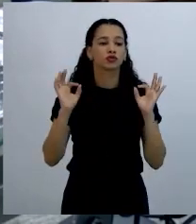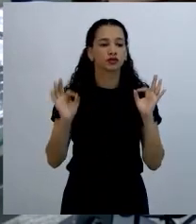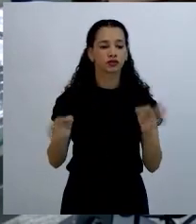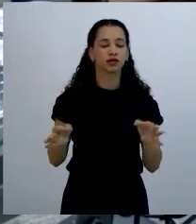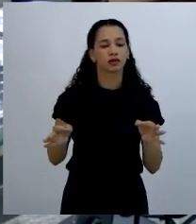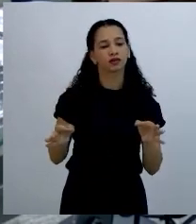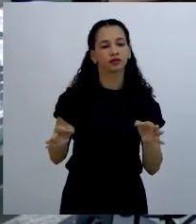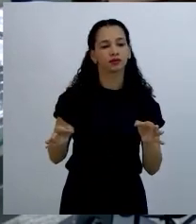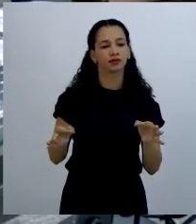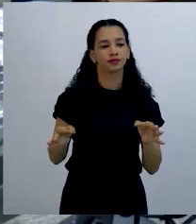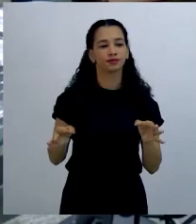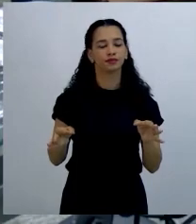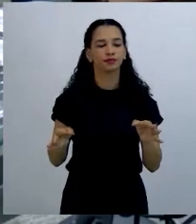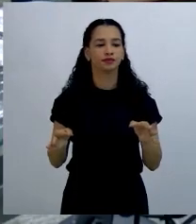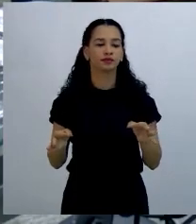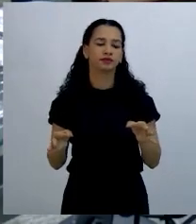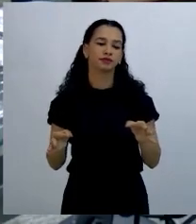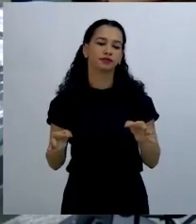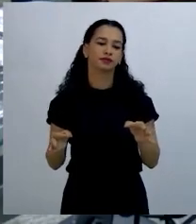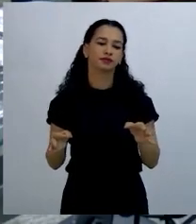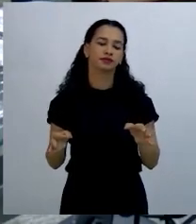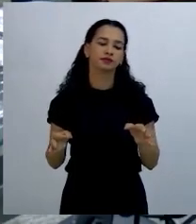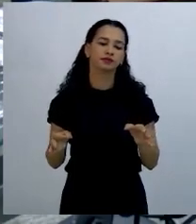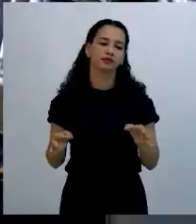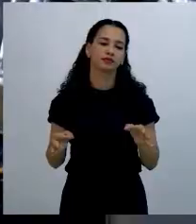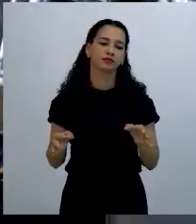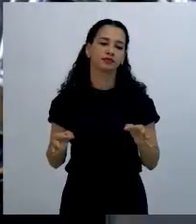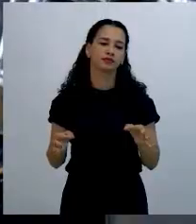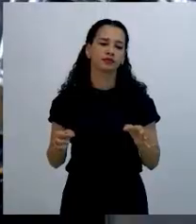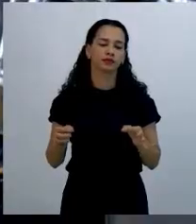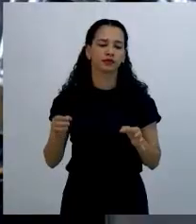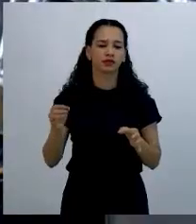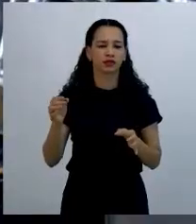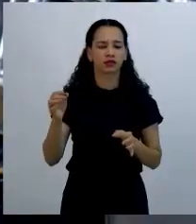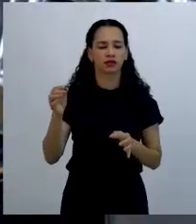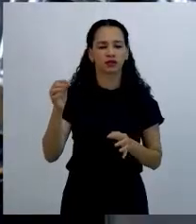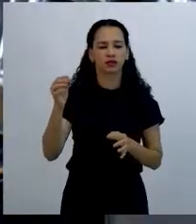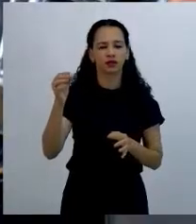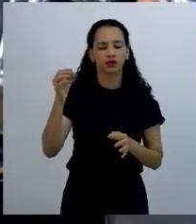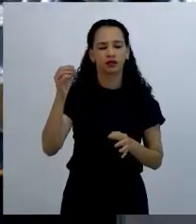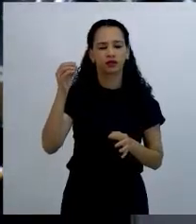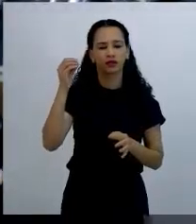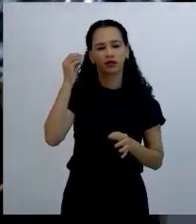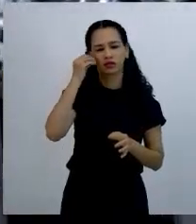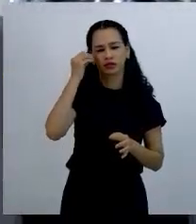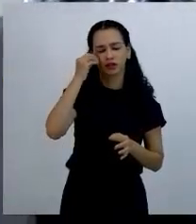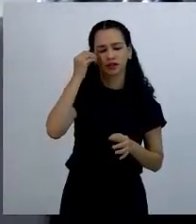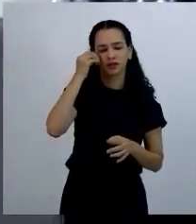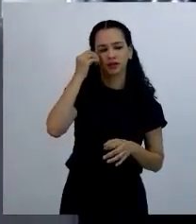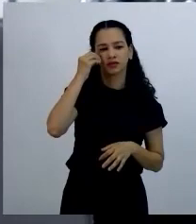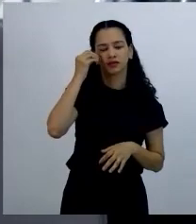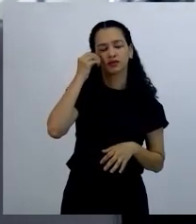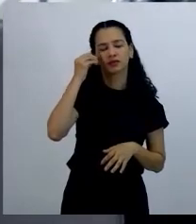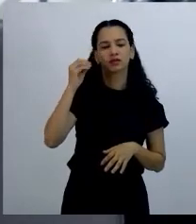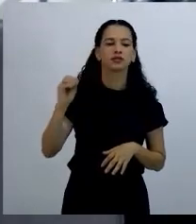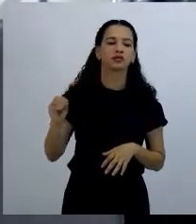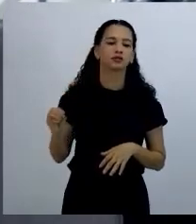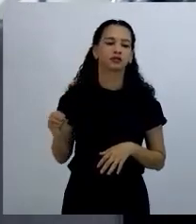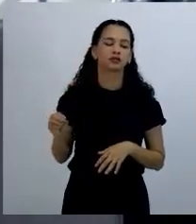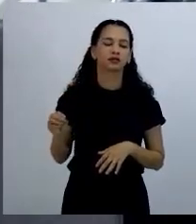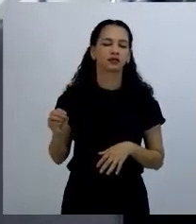certos de coisa alguma algumas convicções que nortearam famílias nortearam trabalho